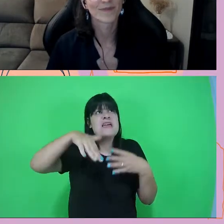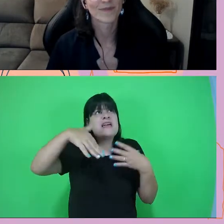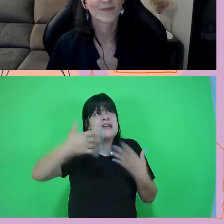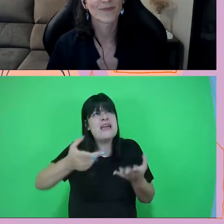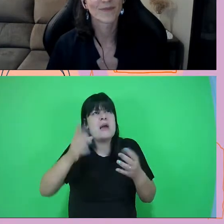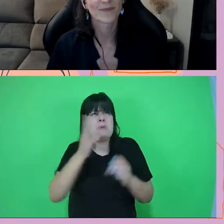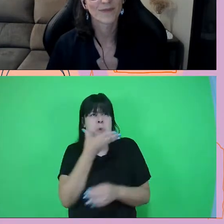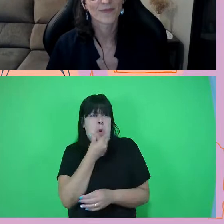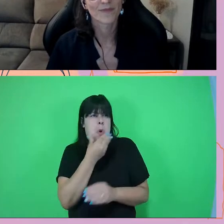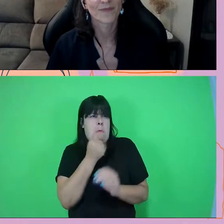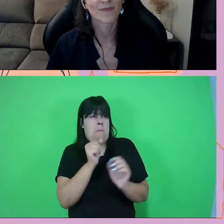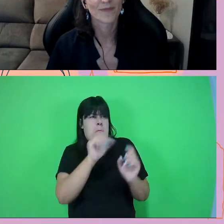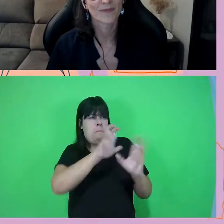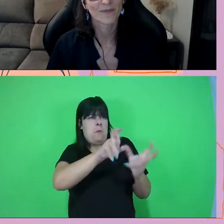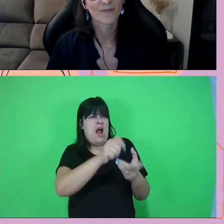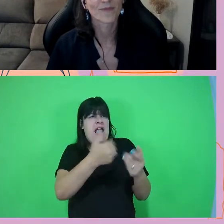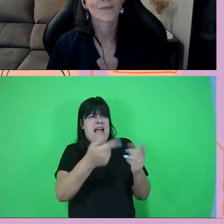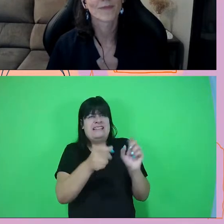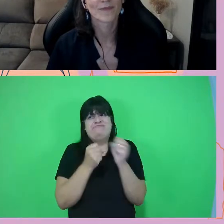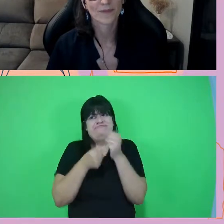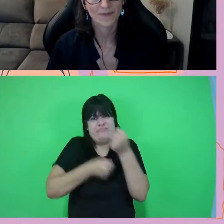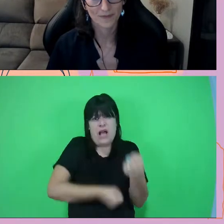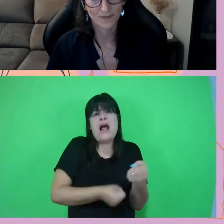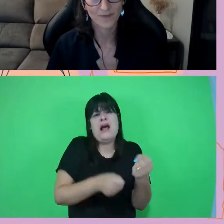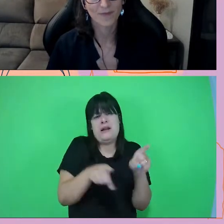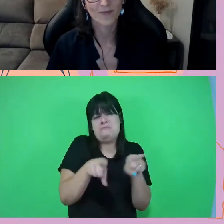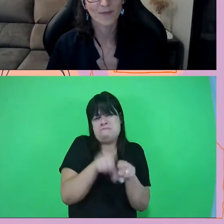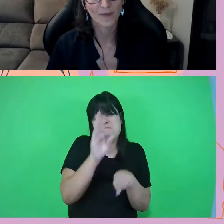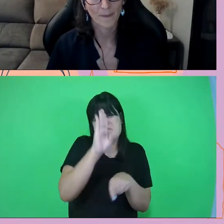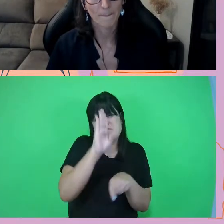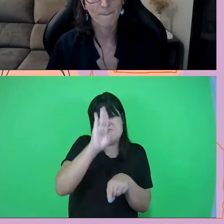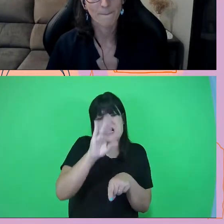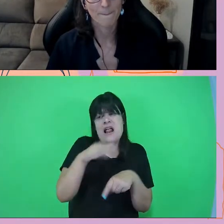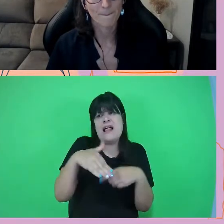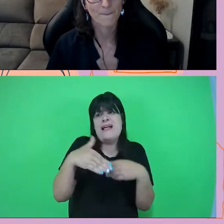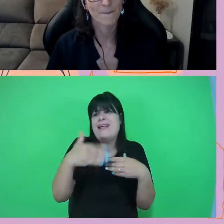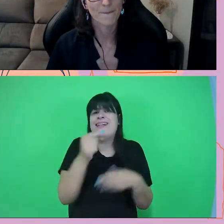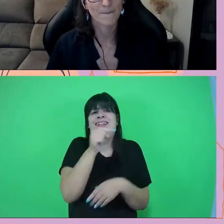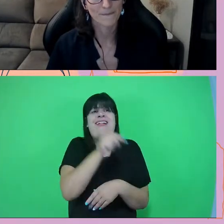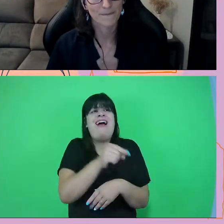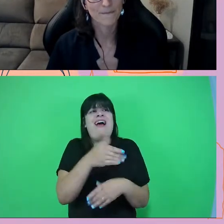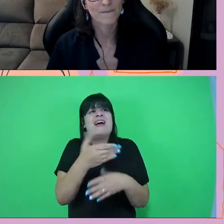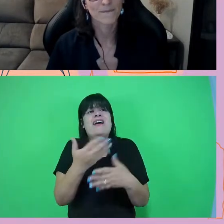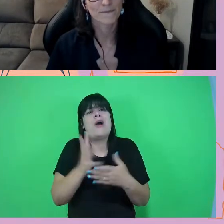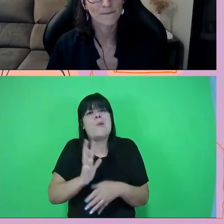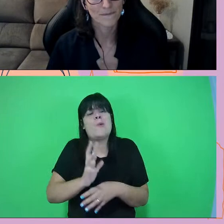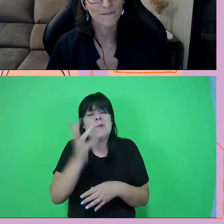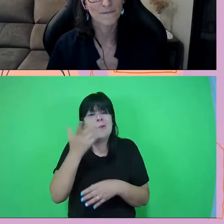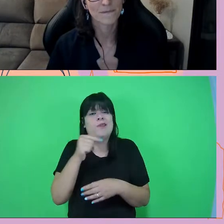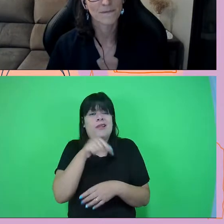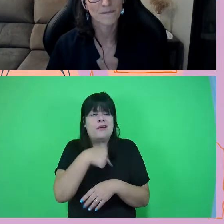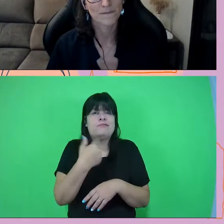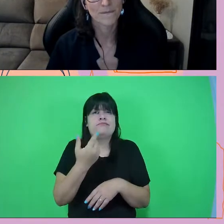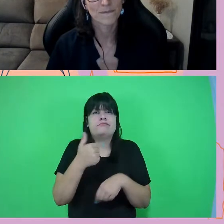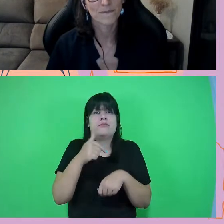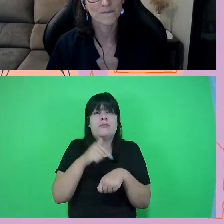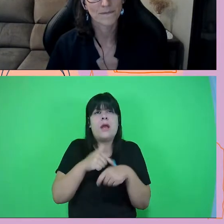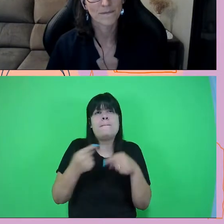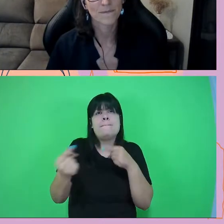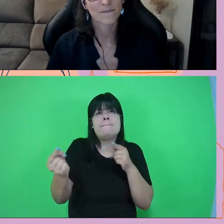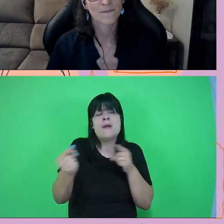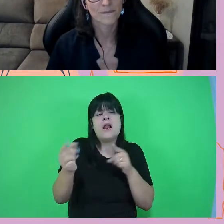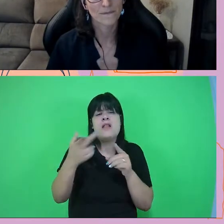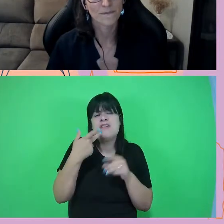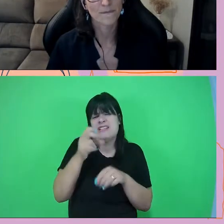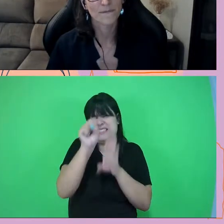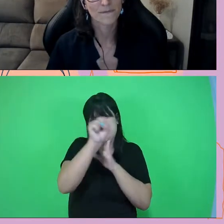masculino, principalmente dentro das artes marciais, ela acabava naquele tempo, naquela época, falando do século